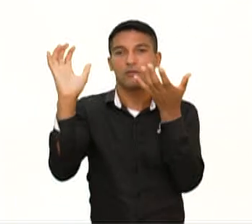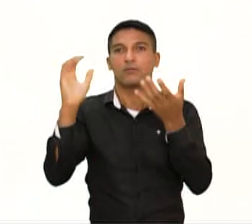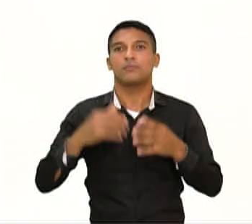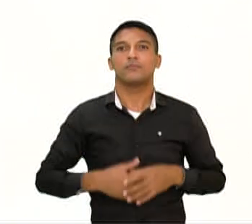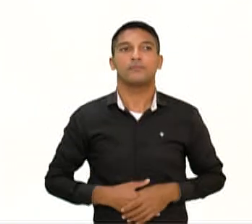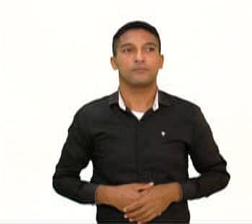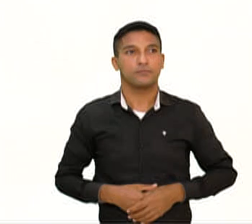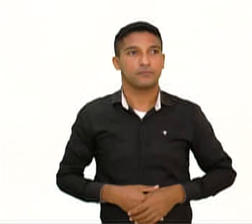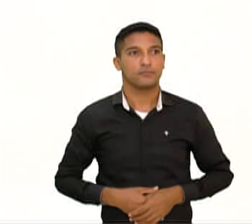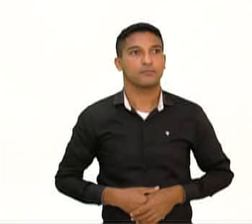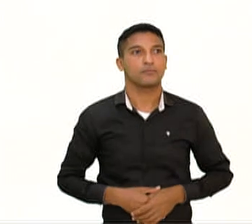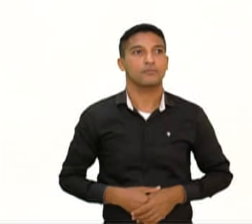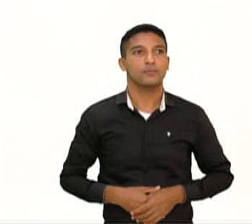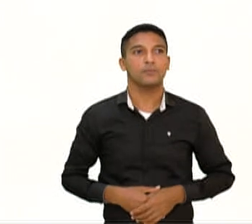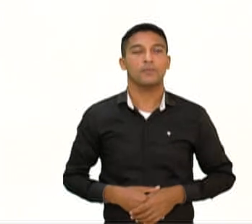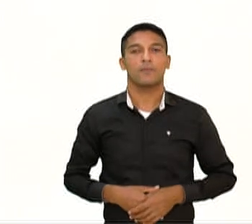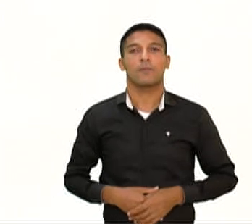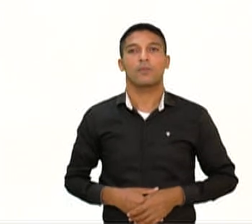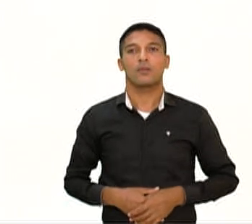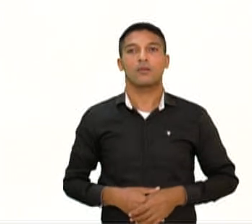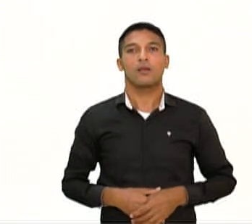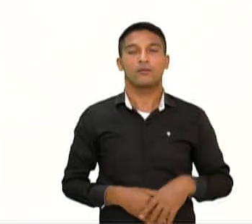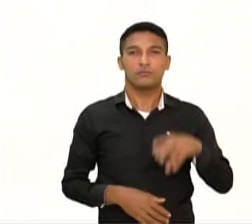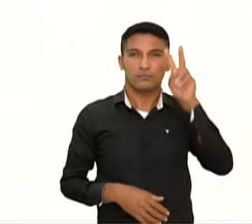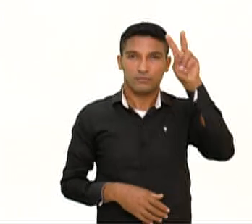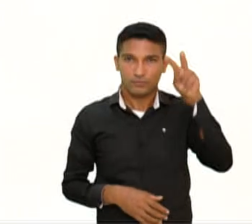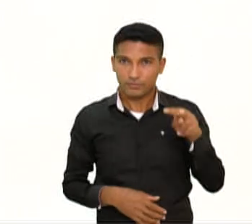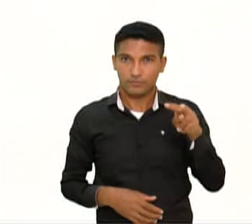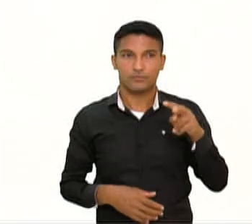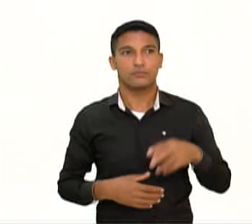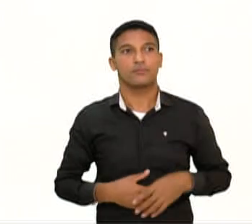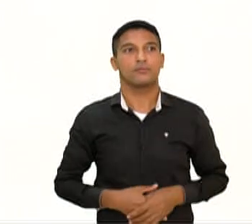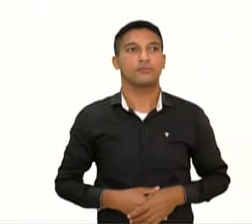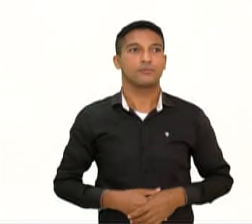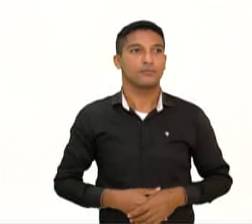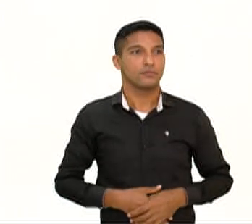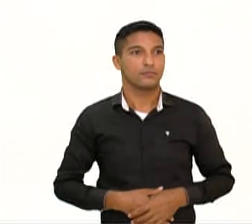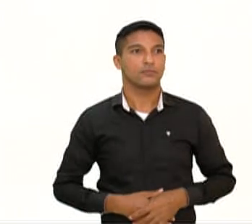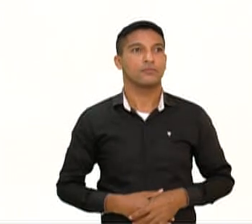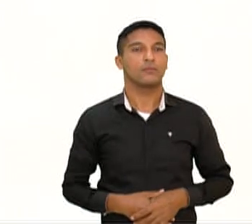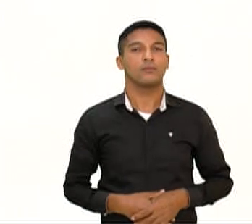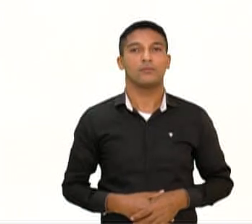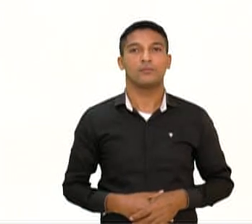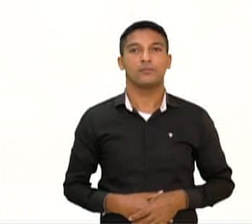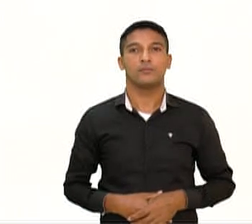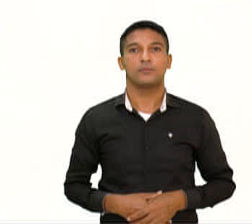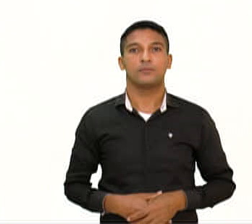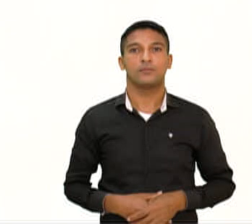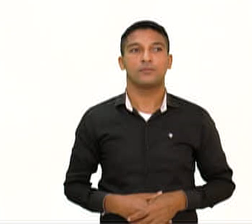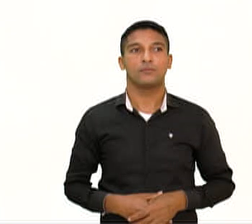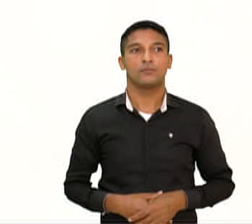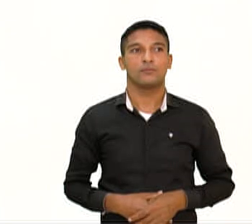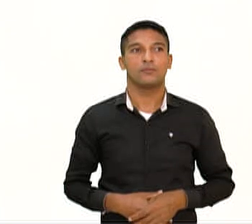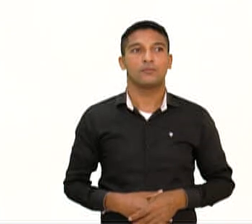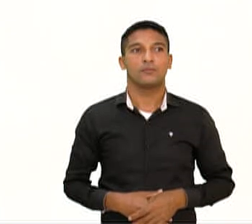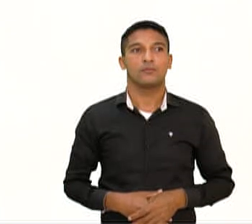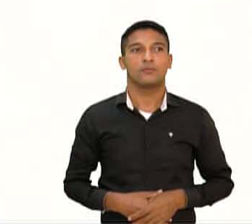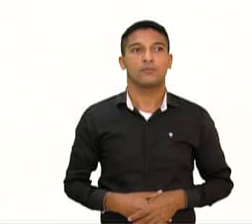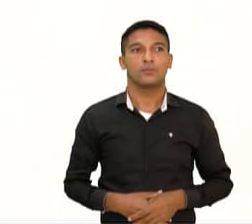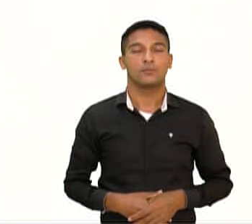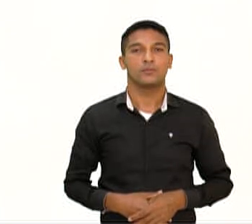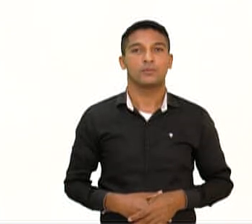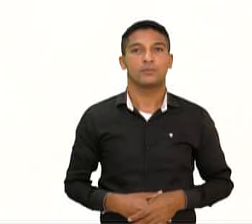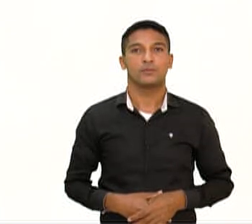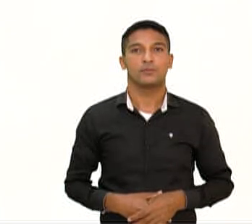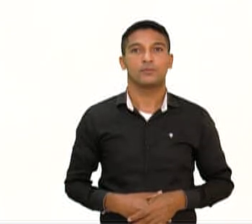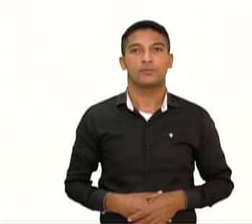Paraná e os estados vizinhos. Número 4. O relevo acidental da Serra do Mar é um dos fatores que favorecem a preservação